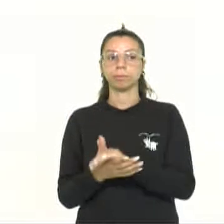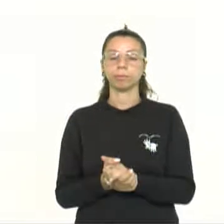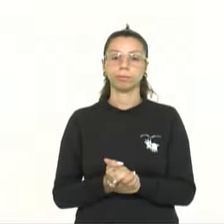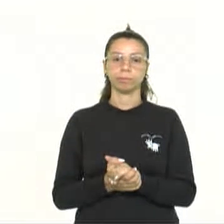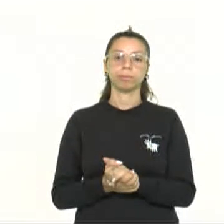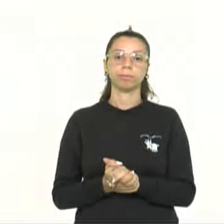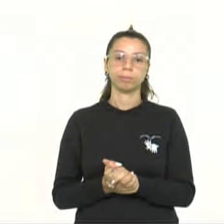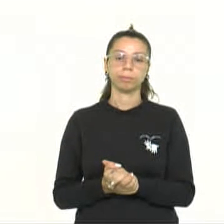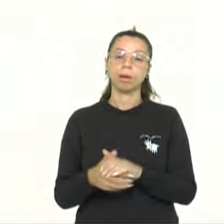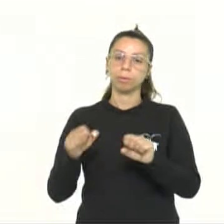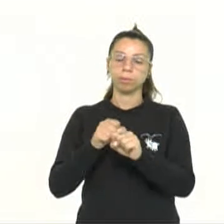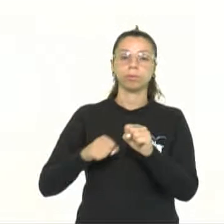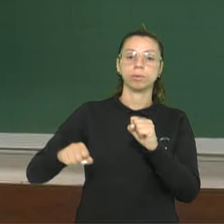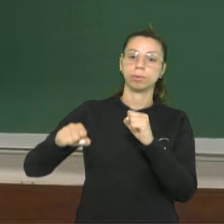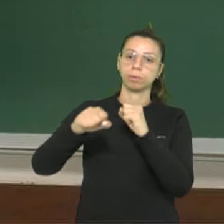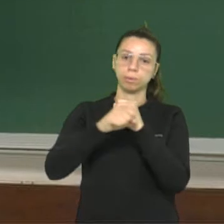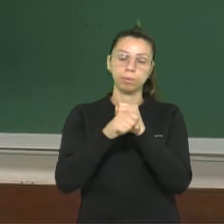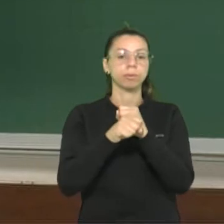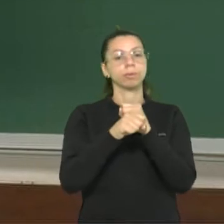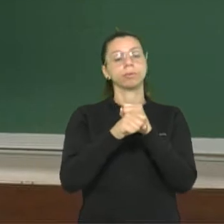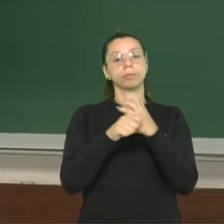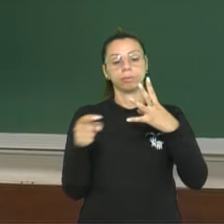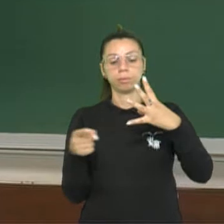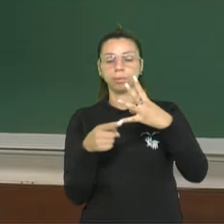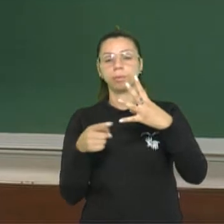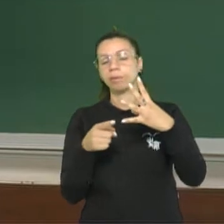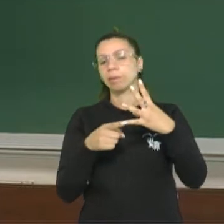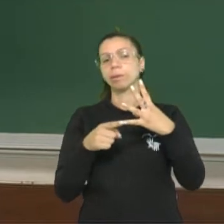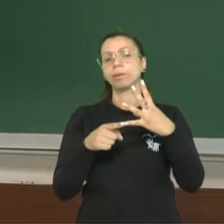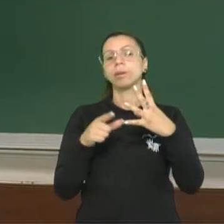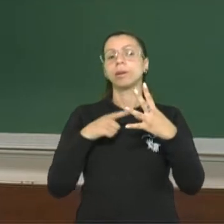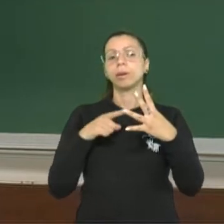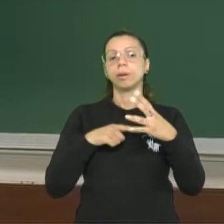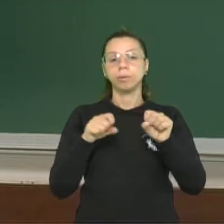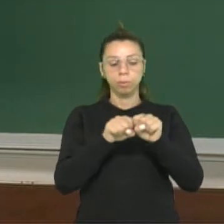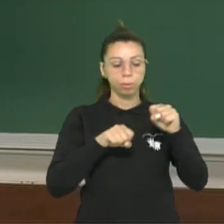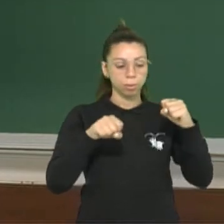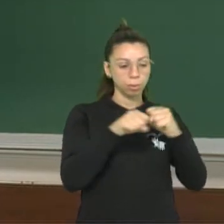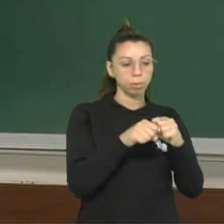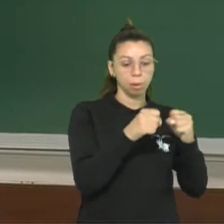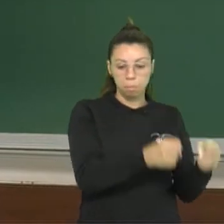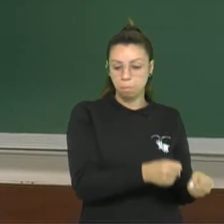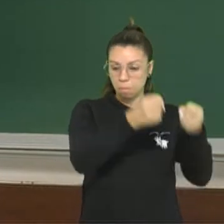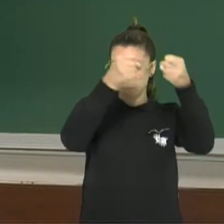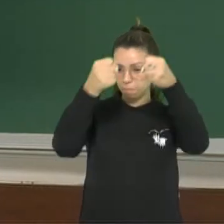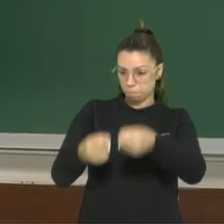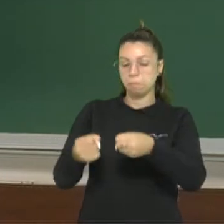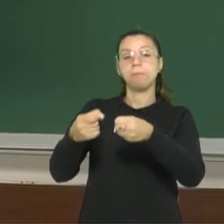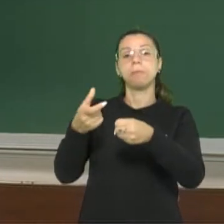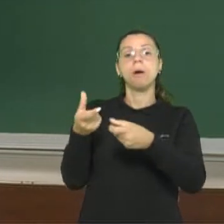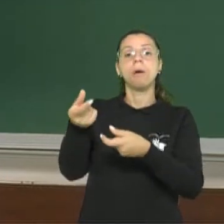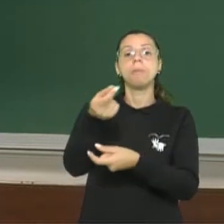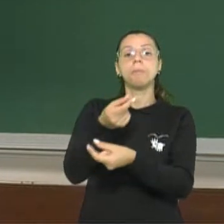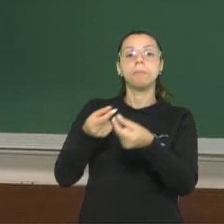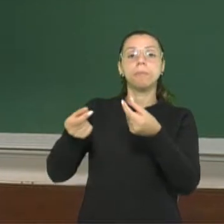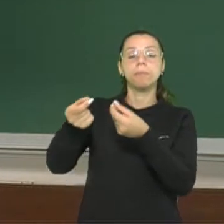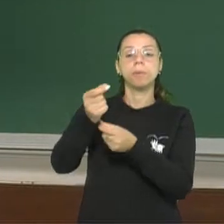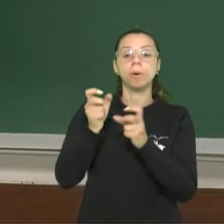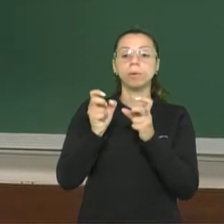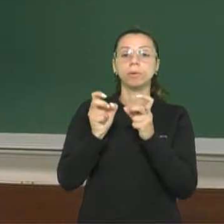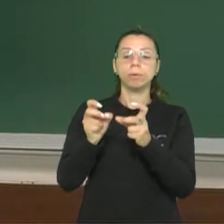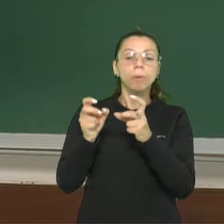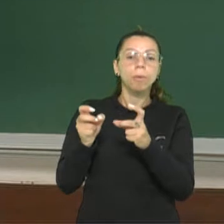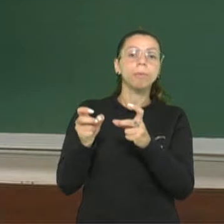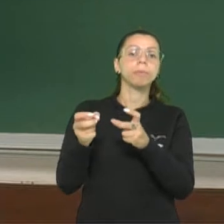classe social, né? Uma classe social que tem um maior poder aquisitivo de compra, ela se